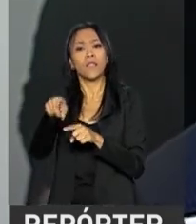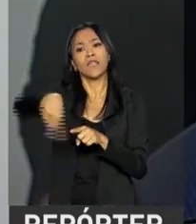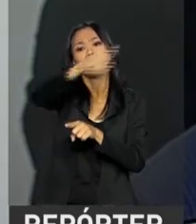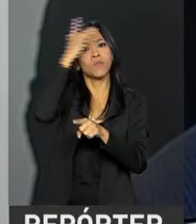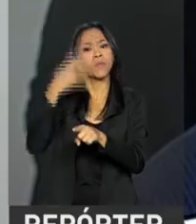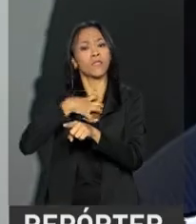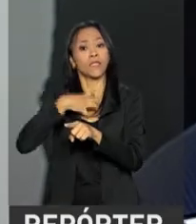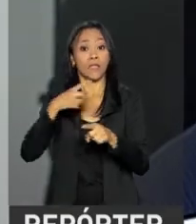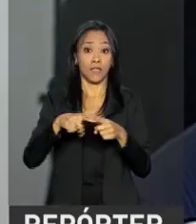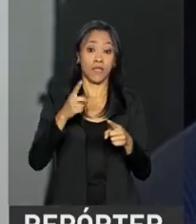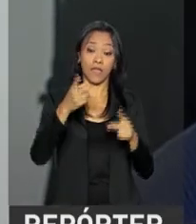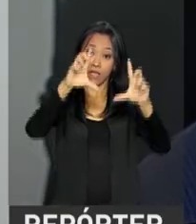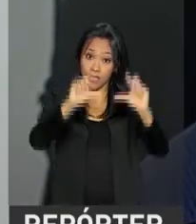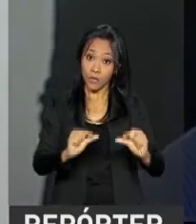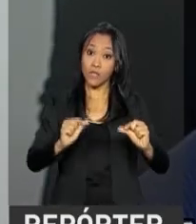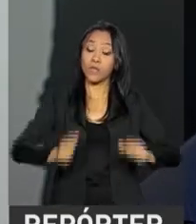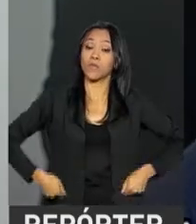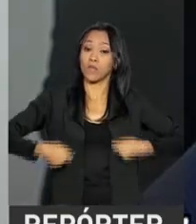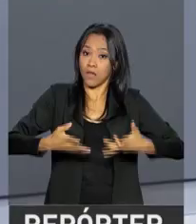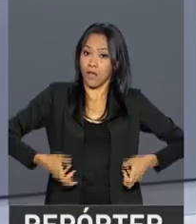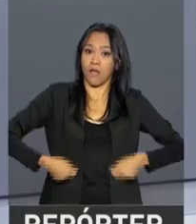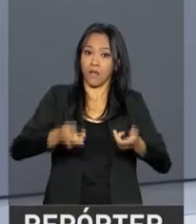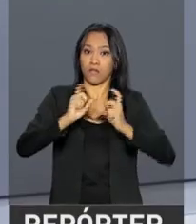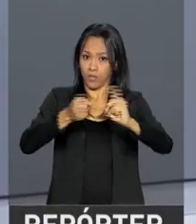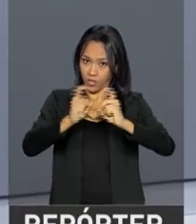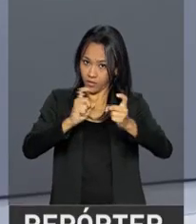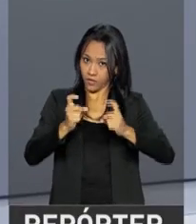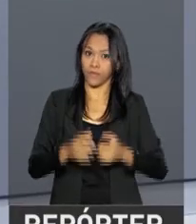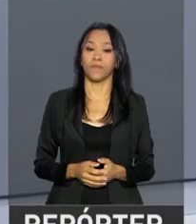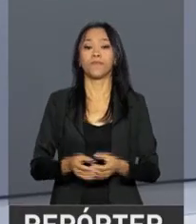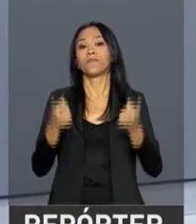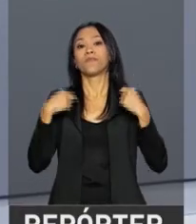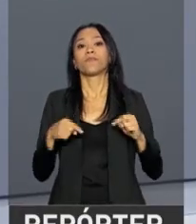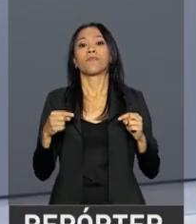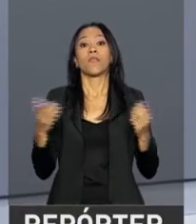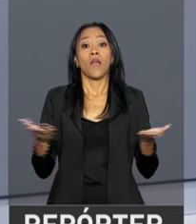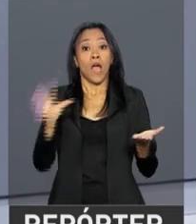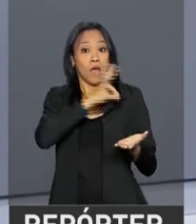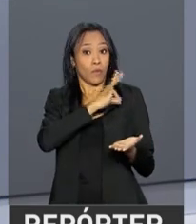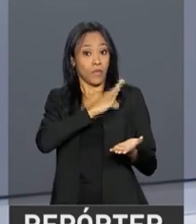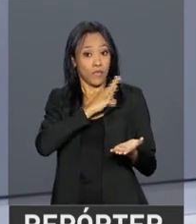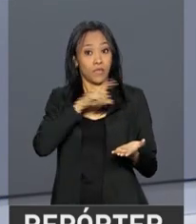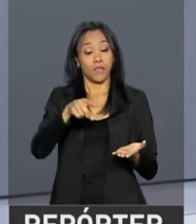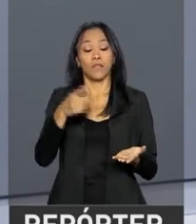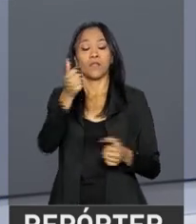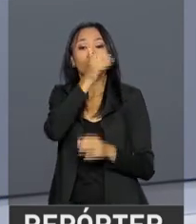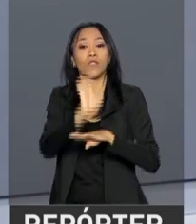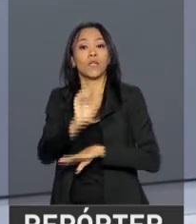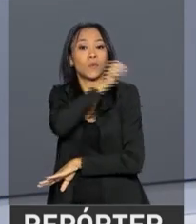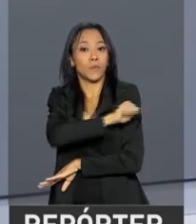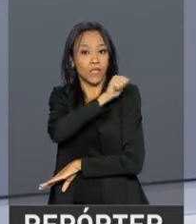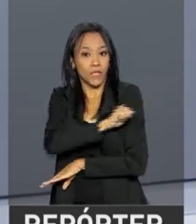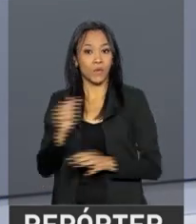que reduzir principalmente o risco de olha a polícia do rio de janeiro junto com as forças armadas ea